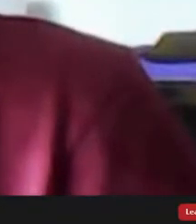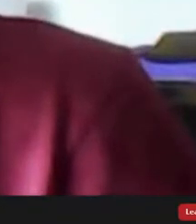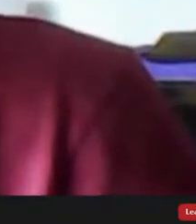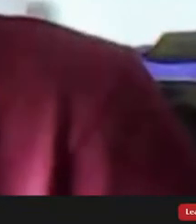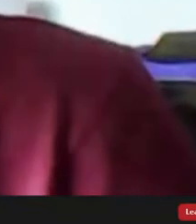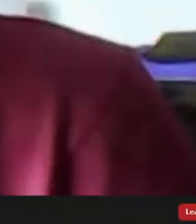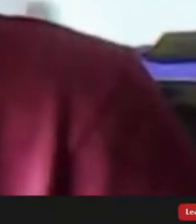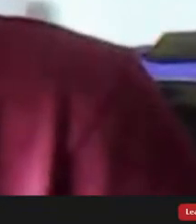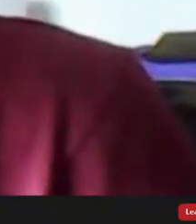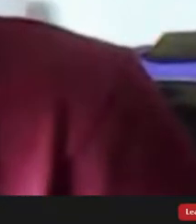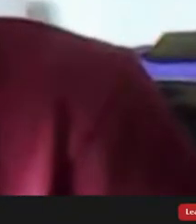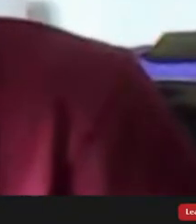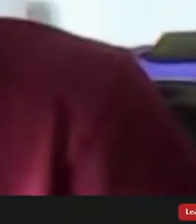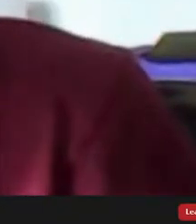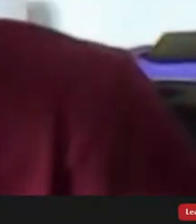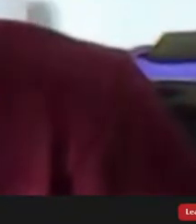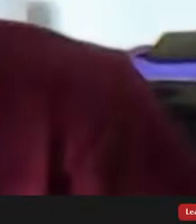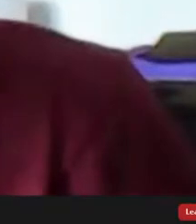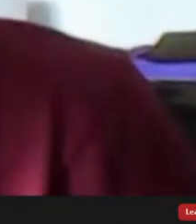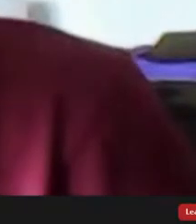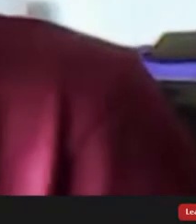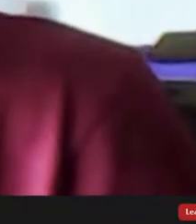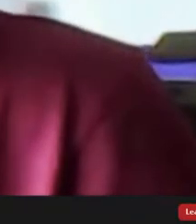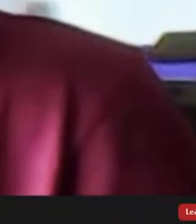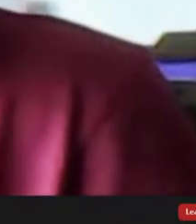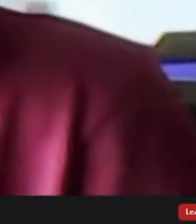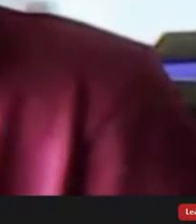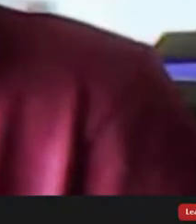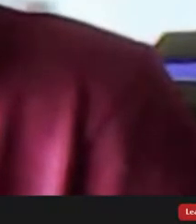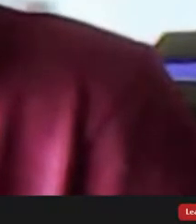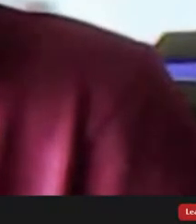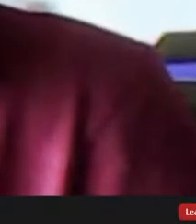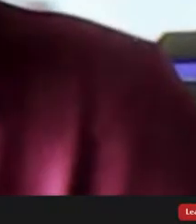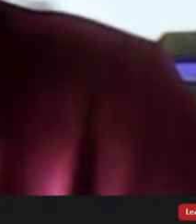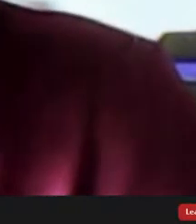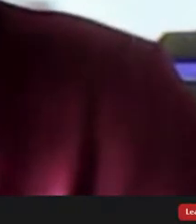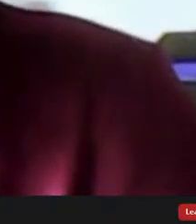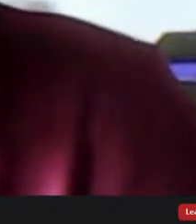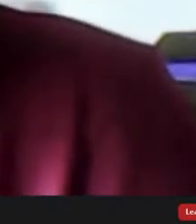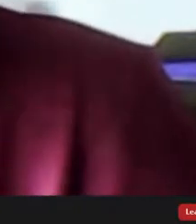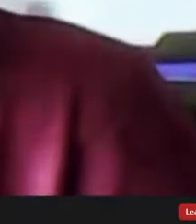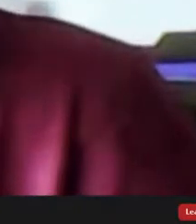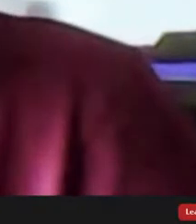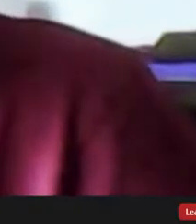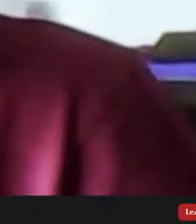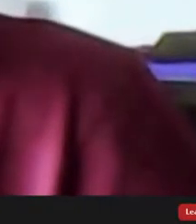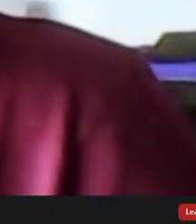o ensino remoto, qual é o balanço que a FATEC fez? A gente viu, por exemplo, na Secretaria de Estado de Educação,